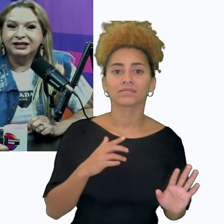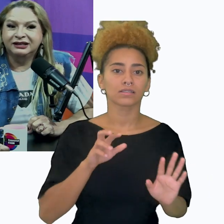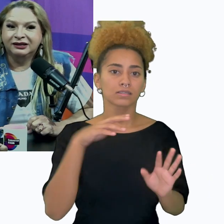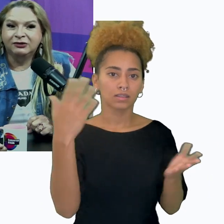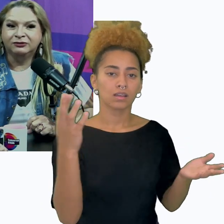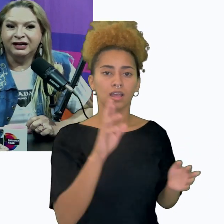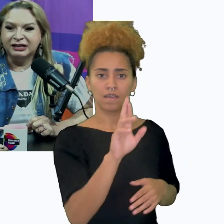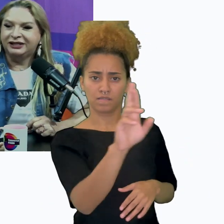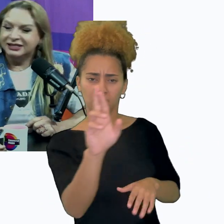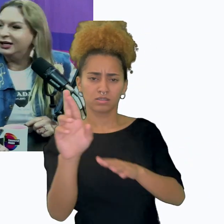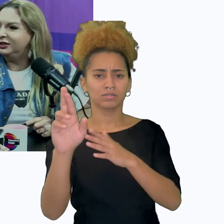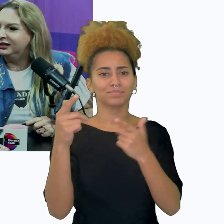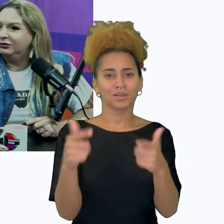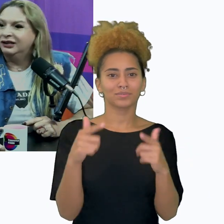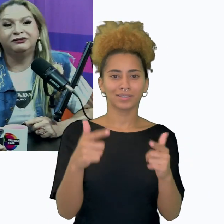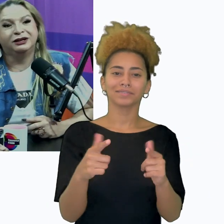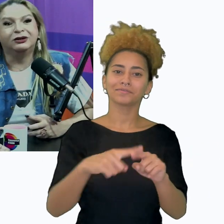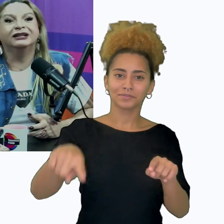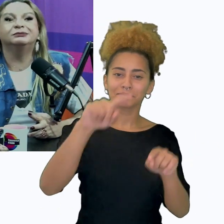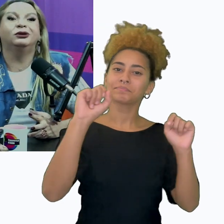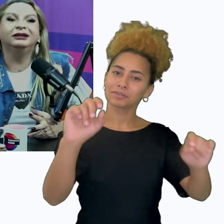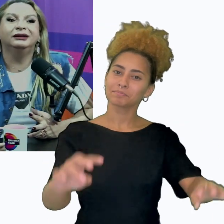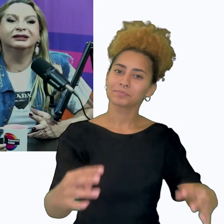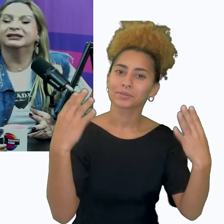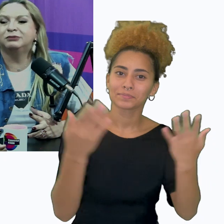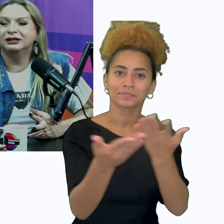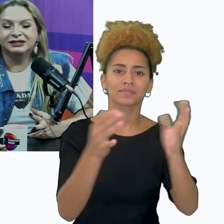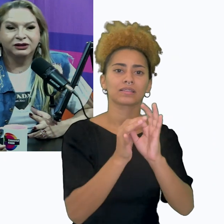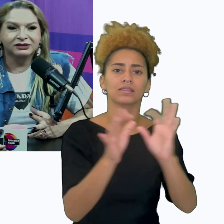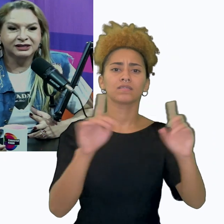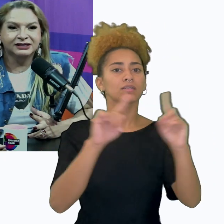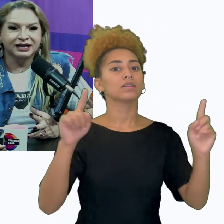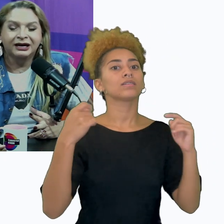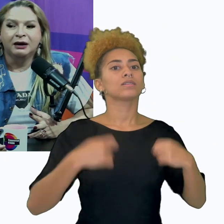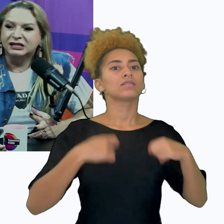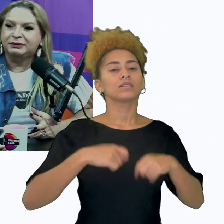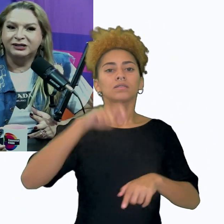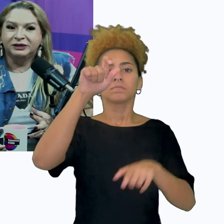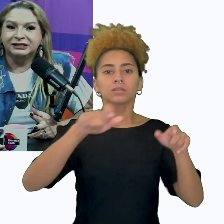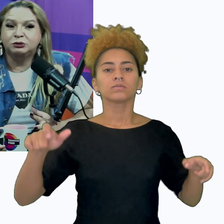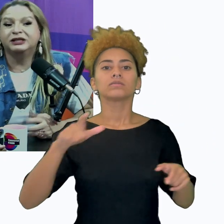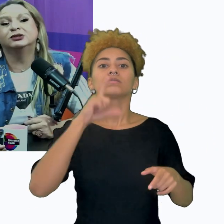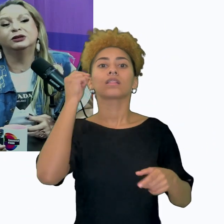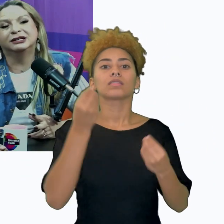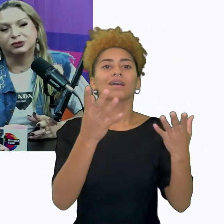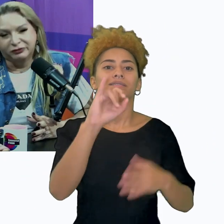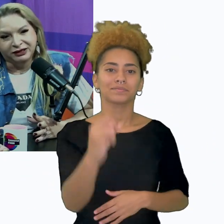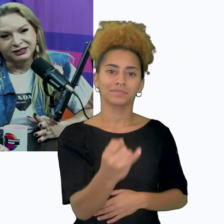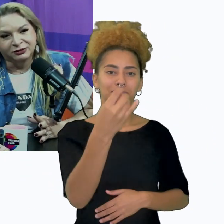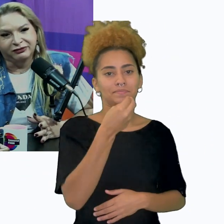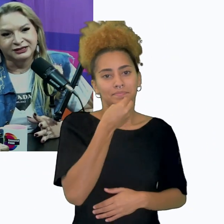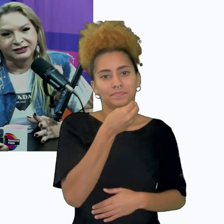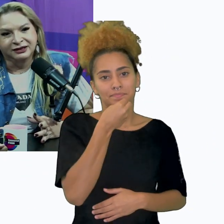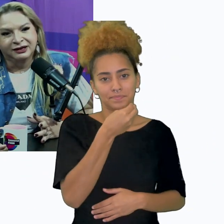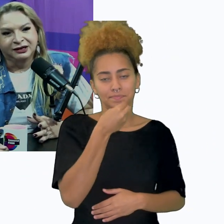quiser. Então, as referências que a gente não teve, agora elas podem ter. Assim, vocês podem ser o que vocês quiserem. Mas para isso precisa de pessoas que nos ofereçam o